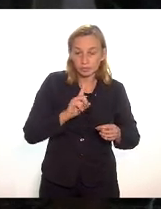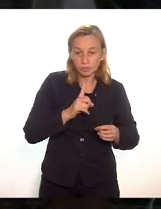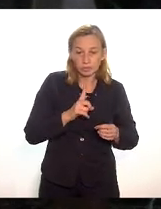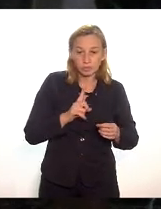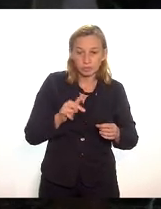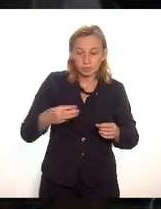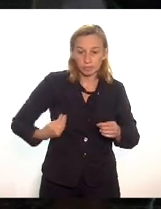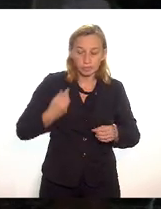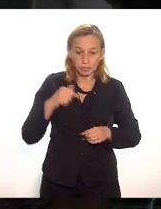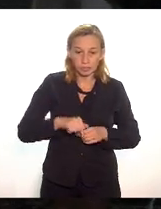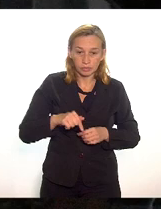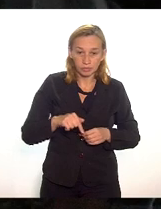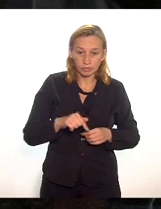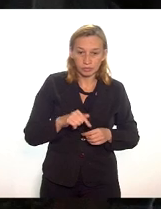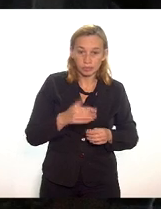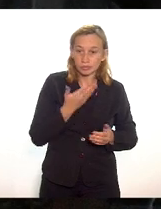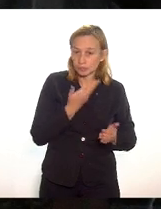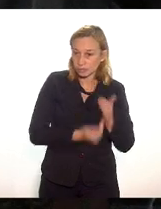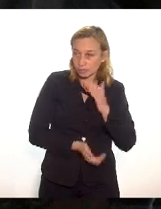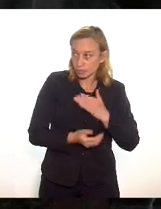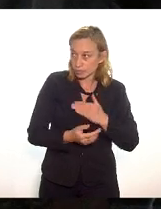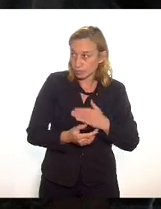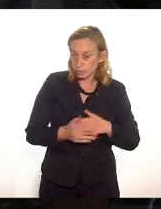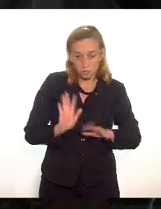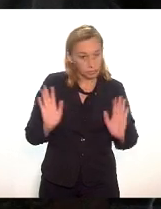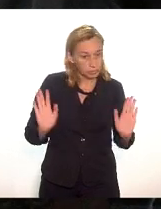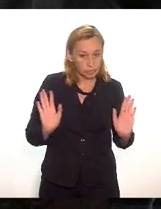desconsiderar, vai cair a verificação, hein?